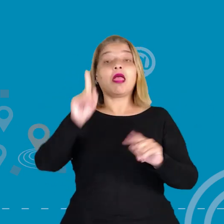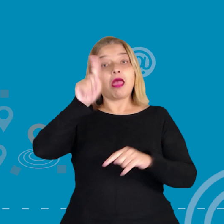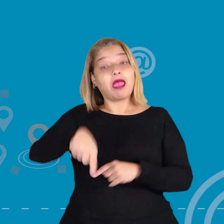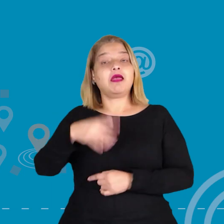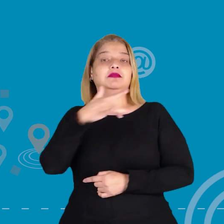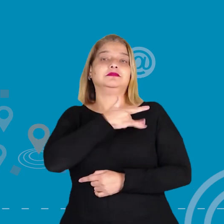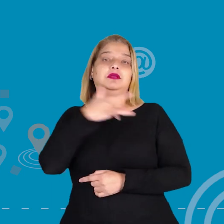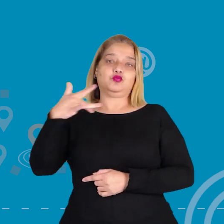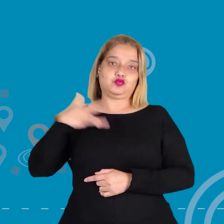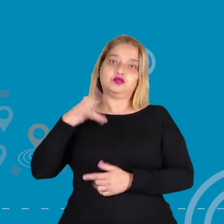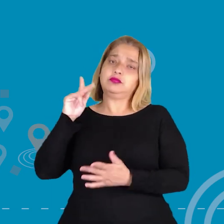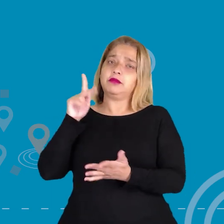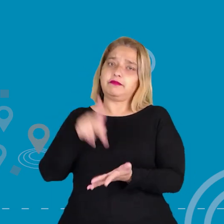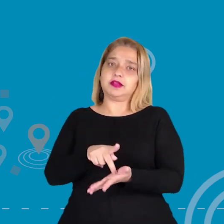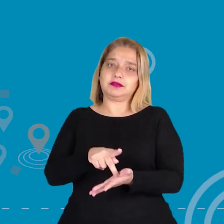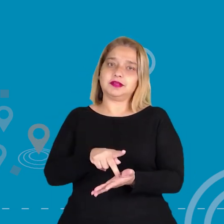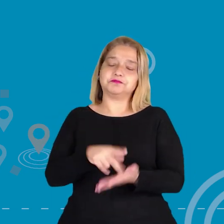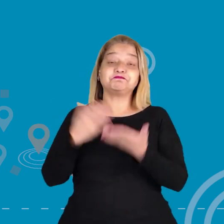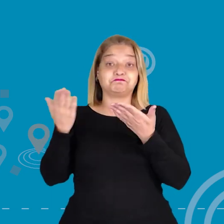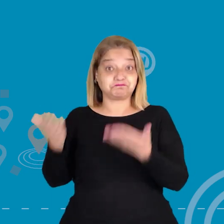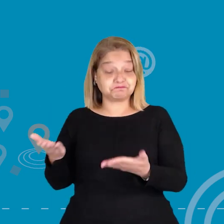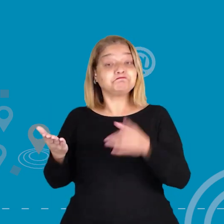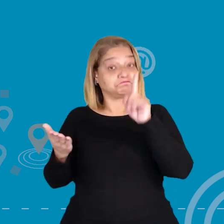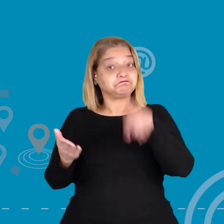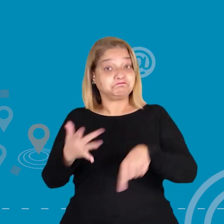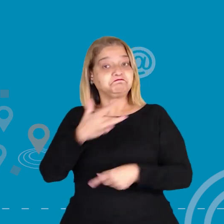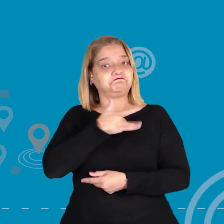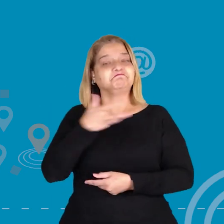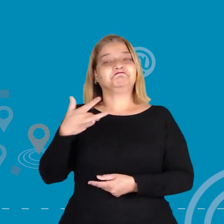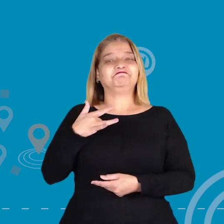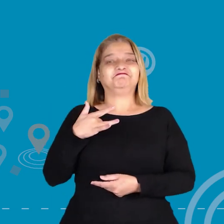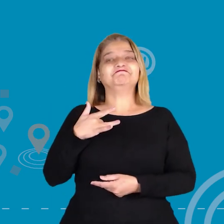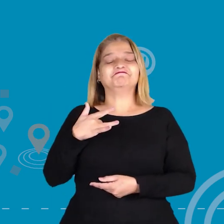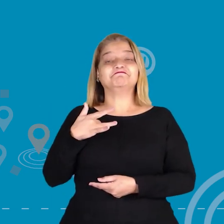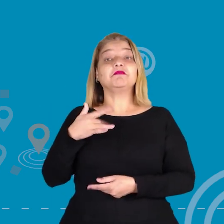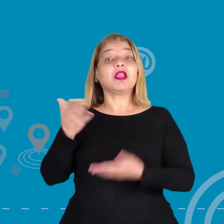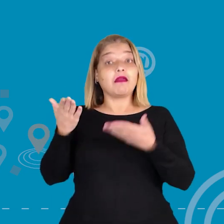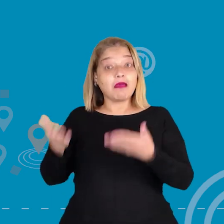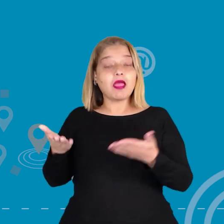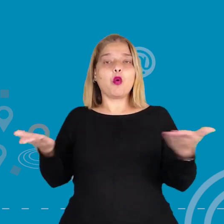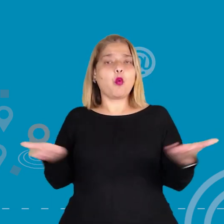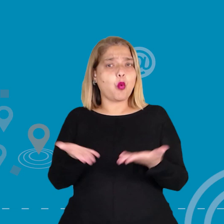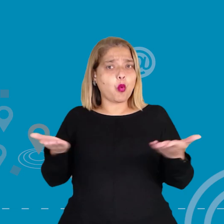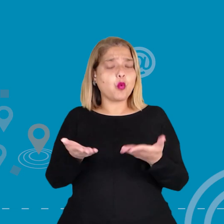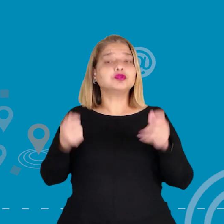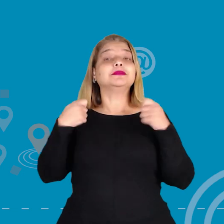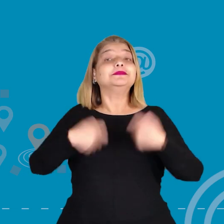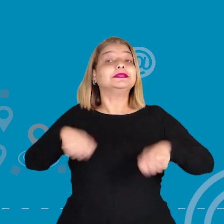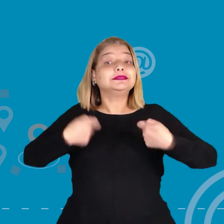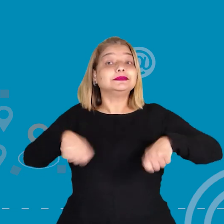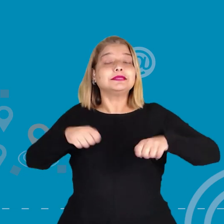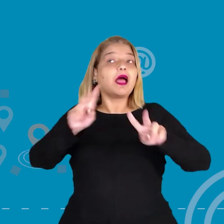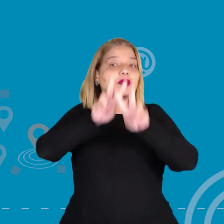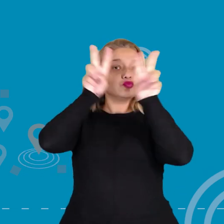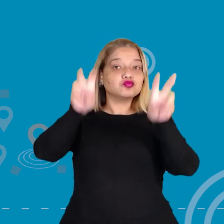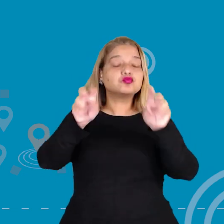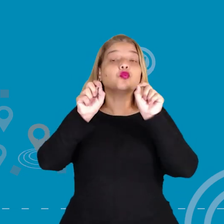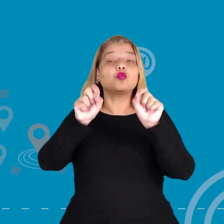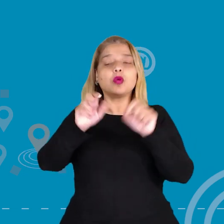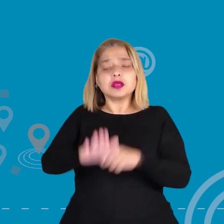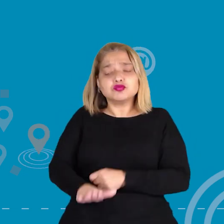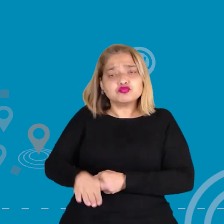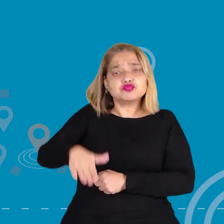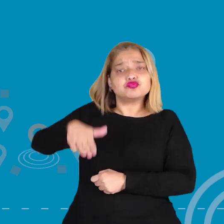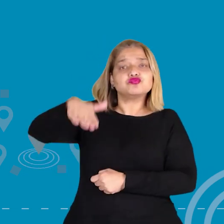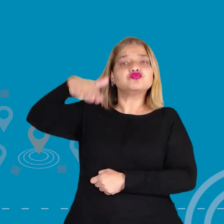de saúde. Isso, pessoal, saúde. E essa abordagem deve ser implementada desde a